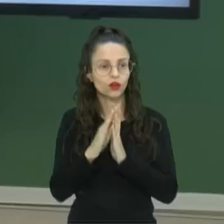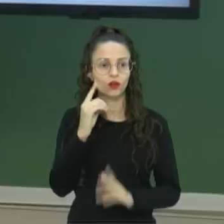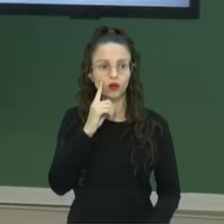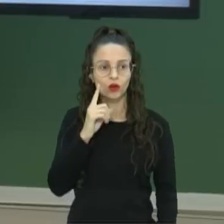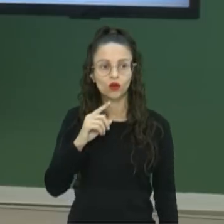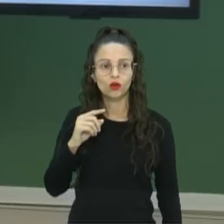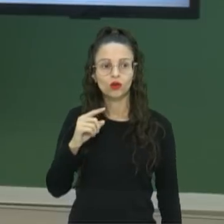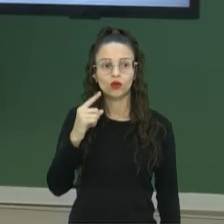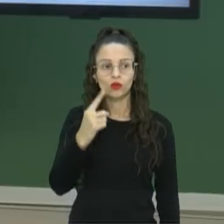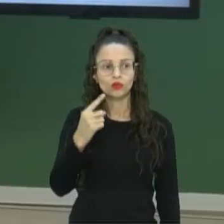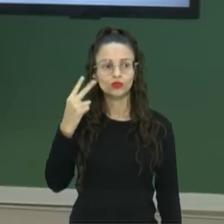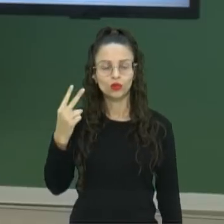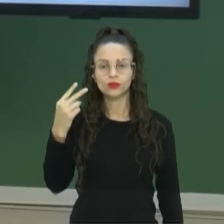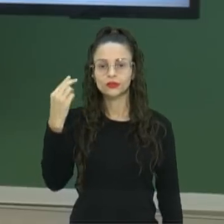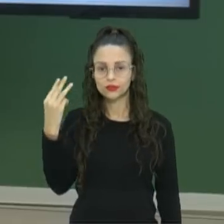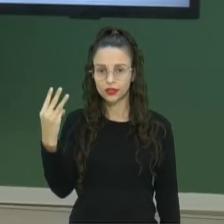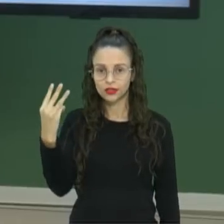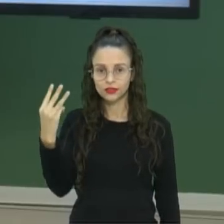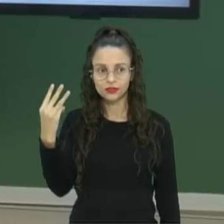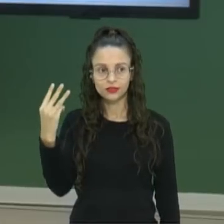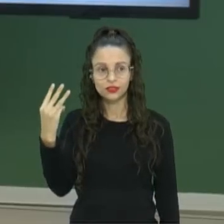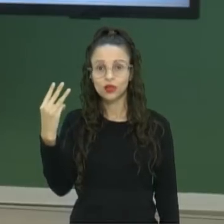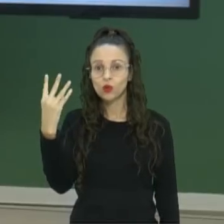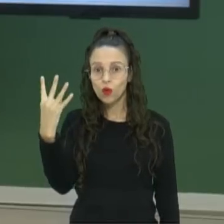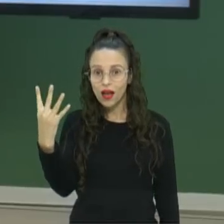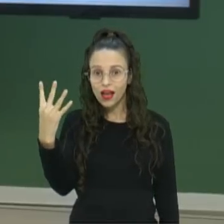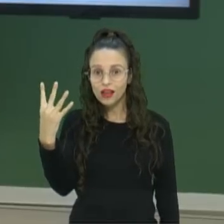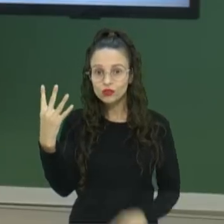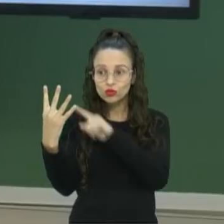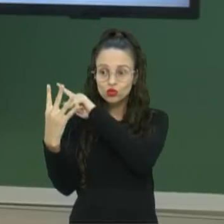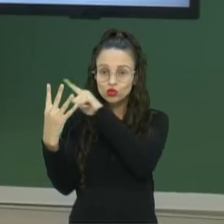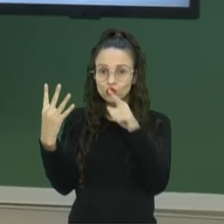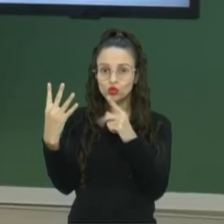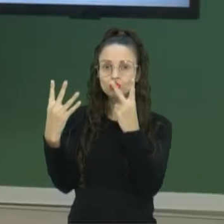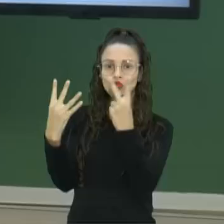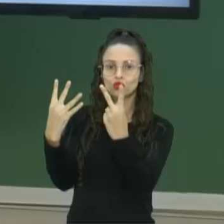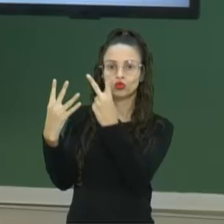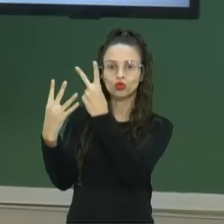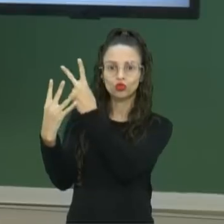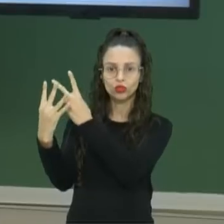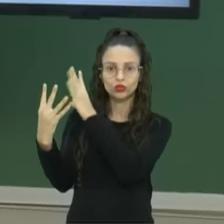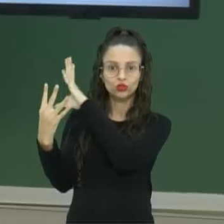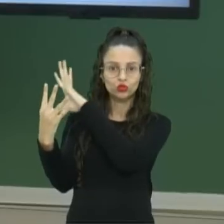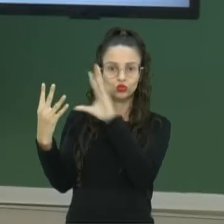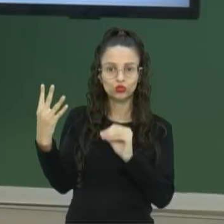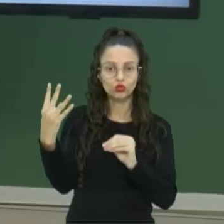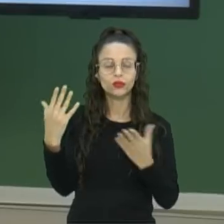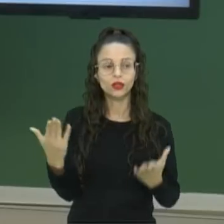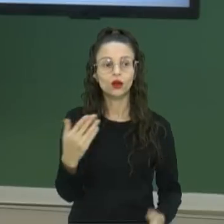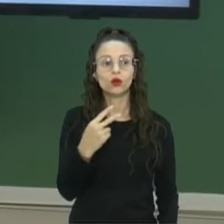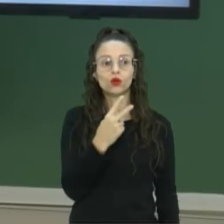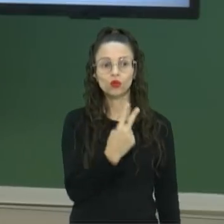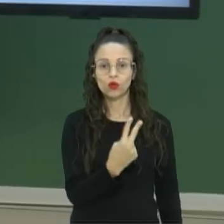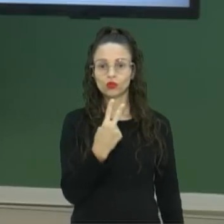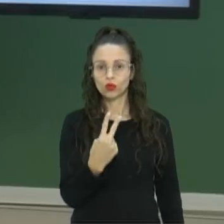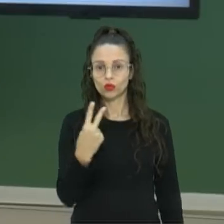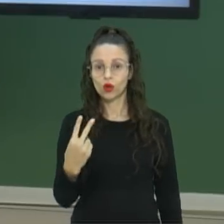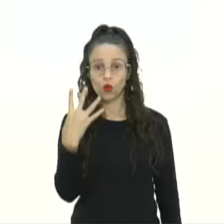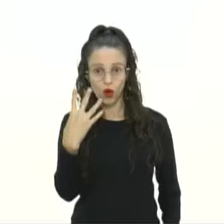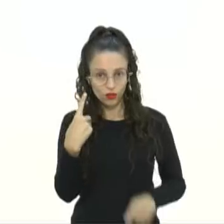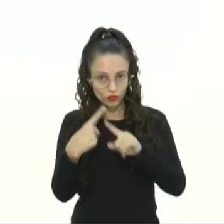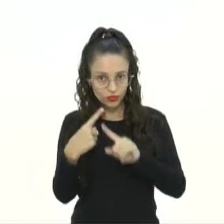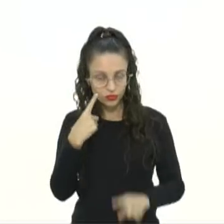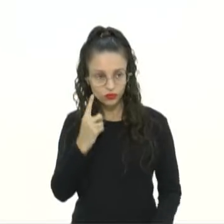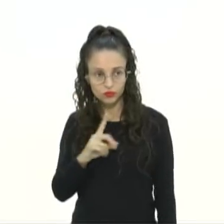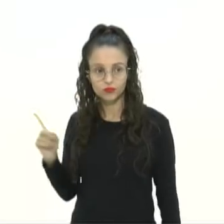ó, tem 1, 2, 3, 4 valores com peso 2. Então, o número 2 tem que aparecer 4 vezes